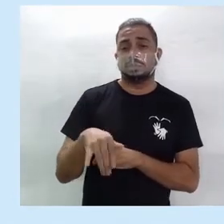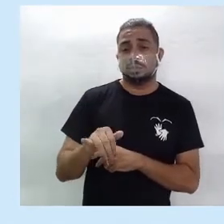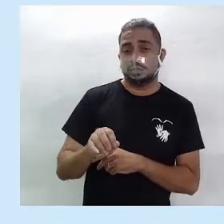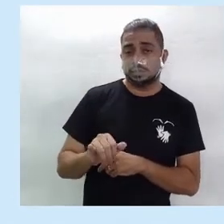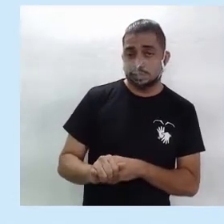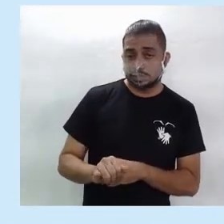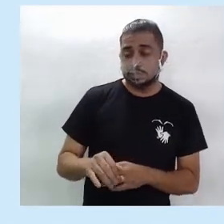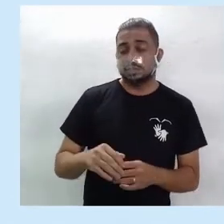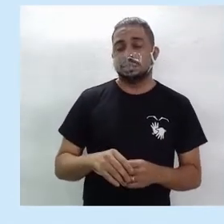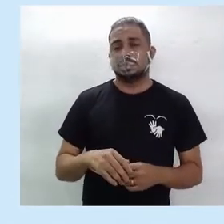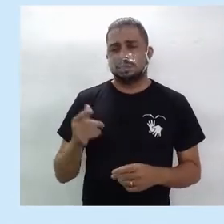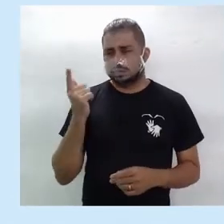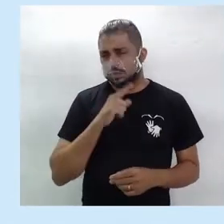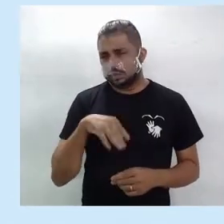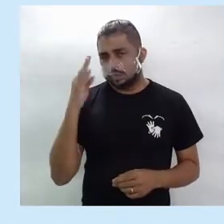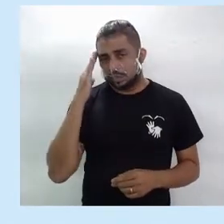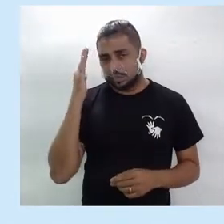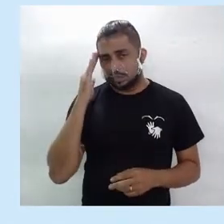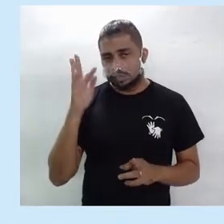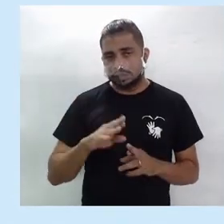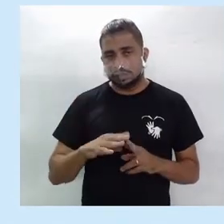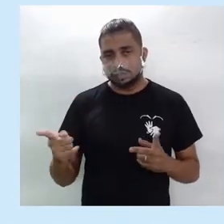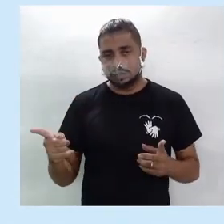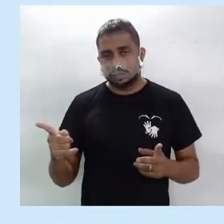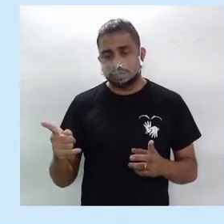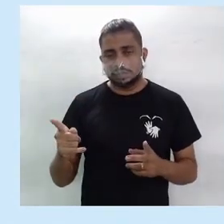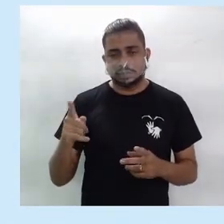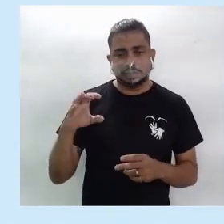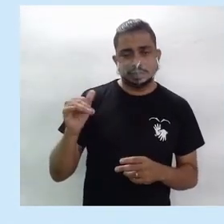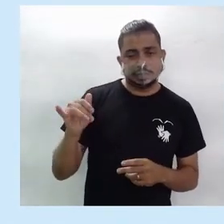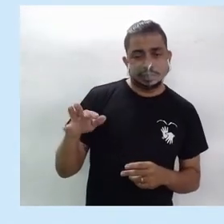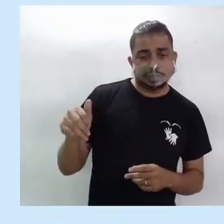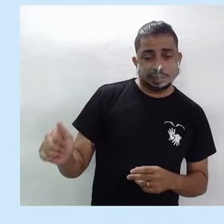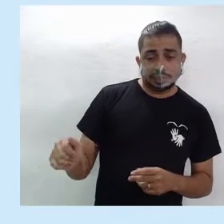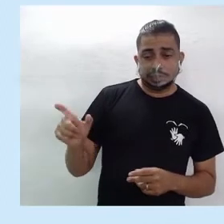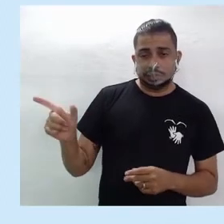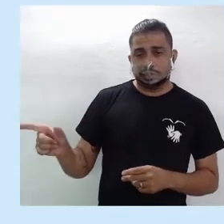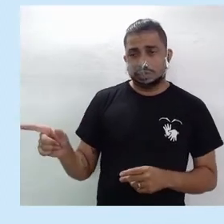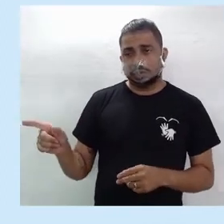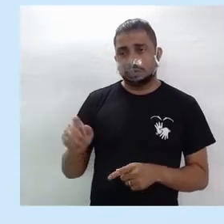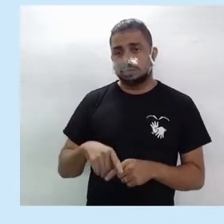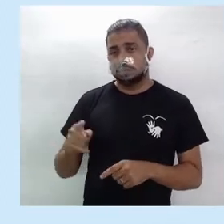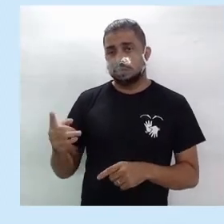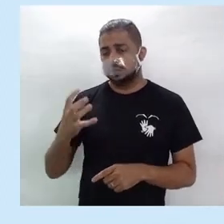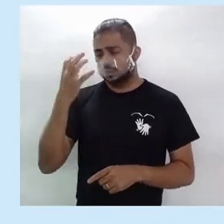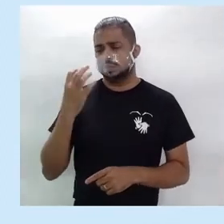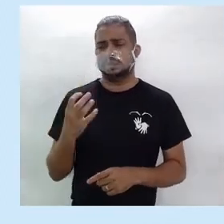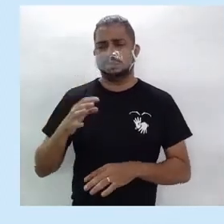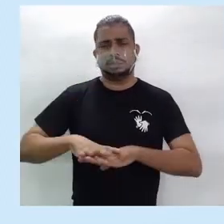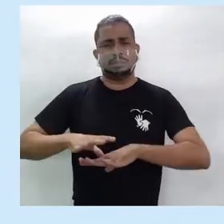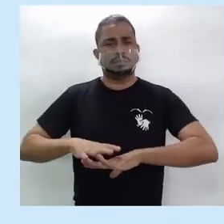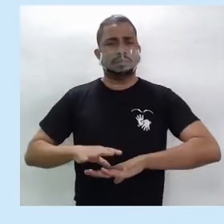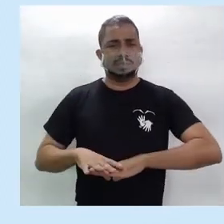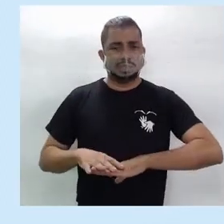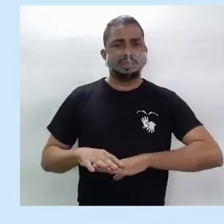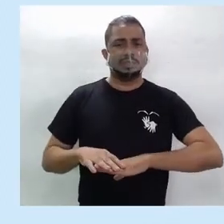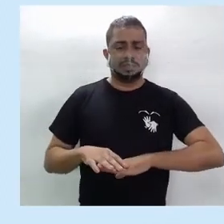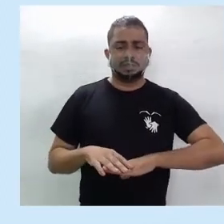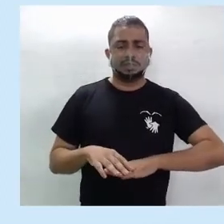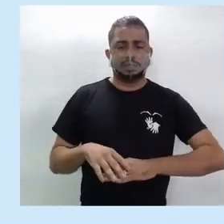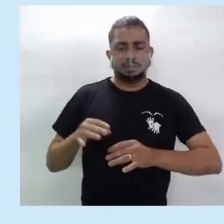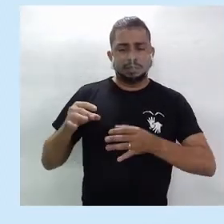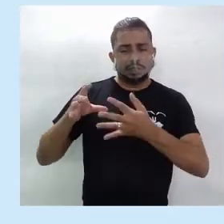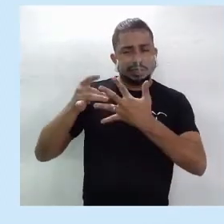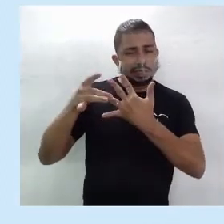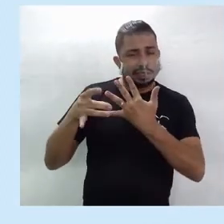Conseguem entender aí, gente, a diferença de carta e croquis? Carta tem a questão mais séria, tá? Matemática, mais um estudo mais